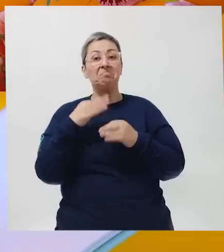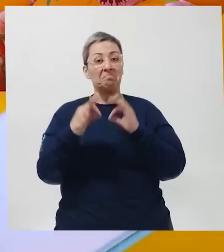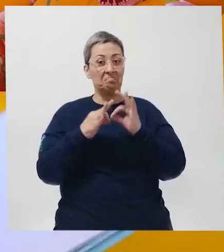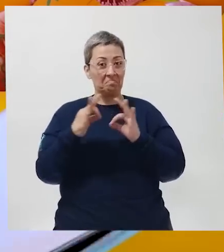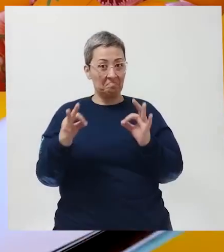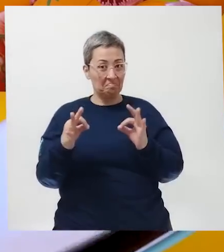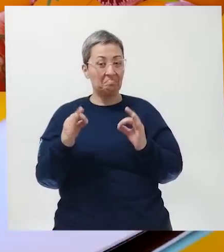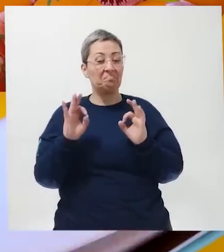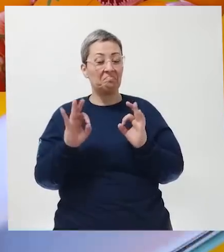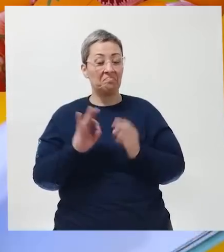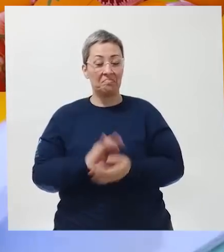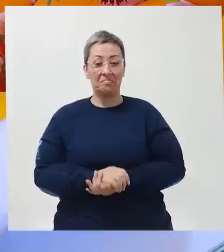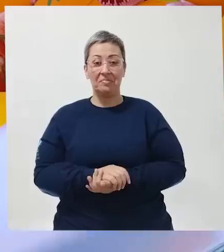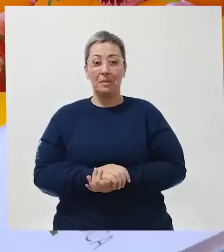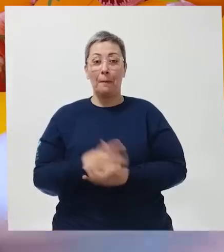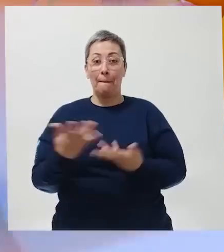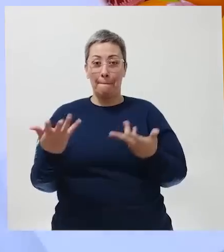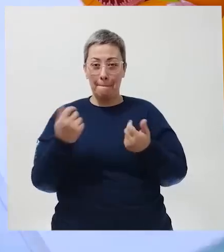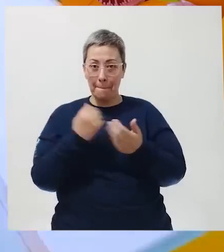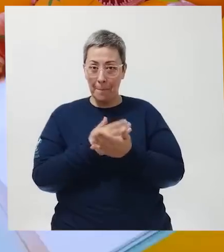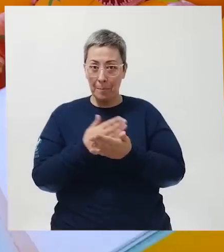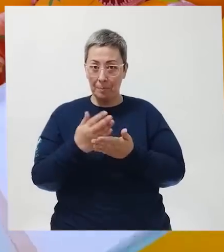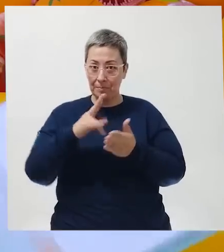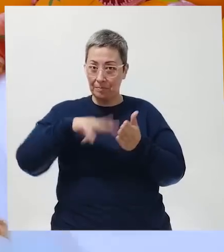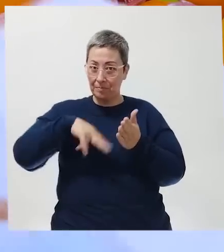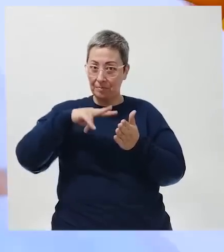2014. Que presentão, não?